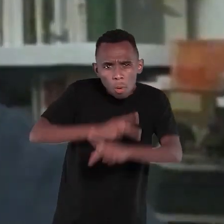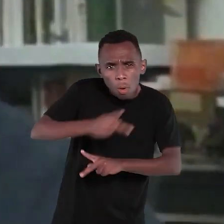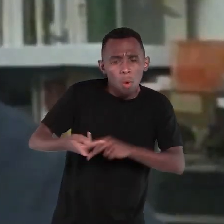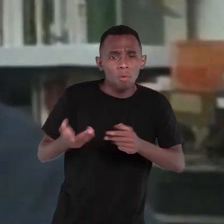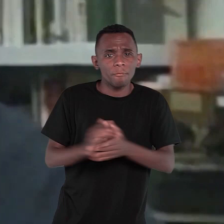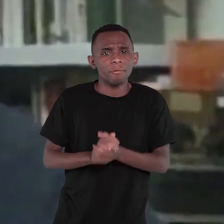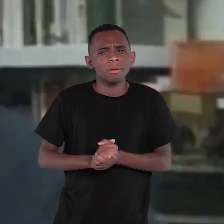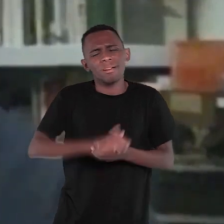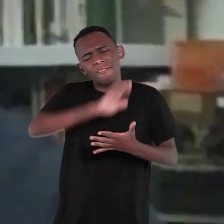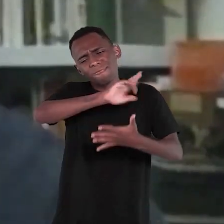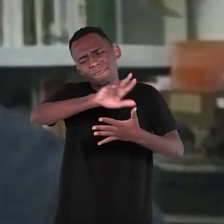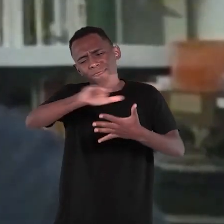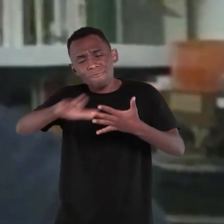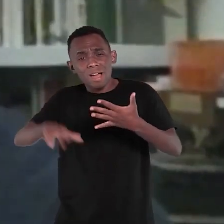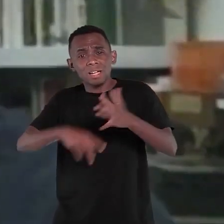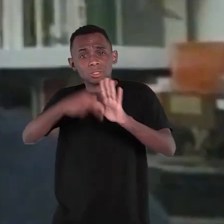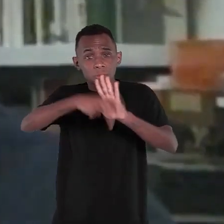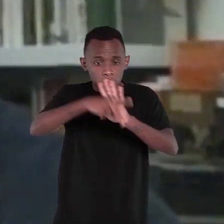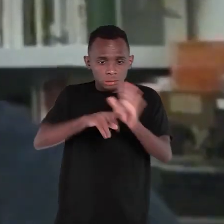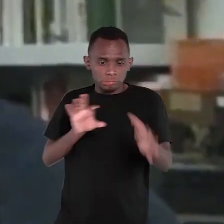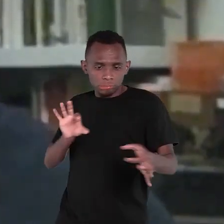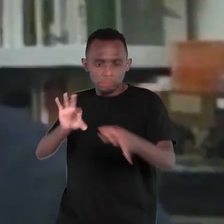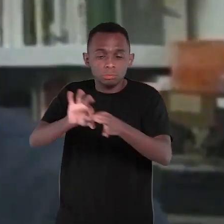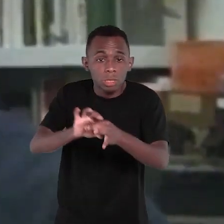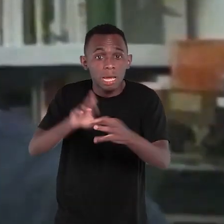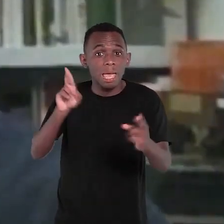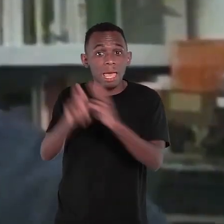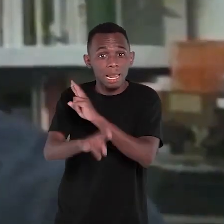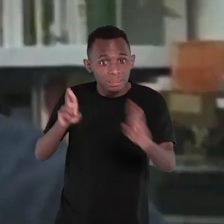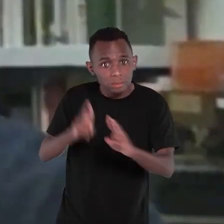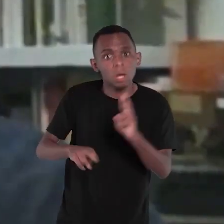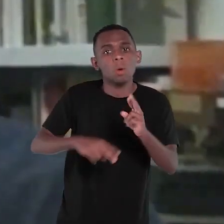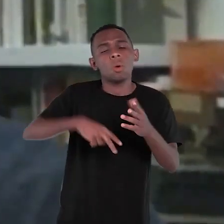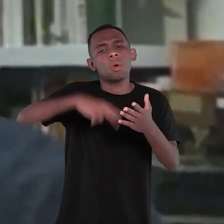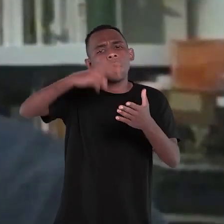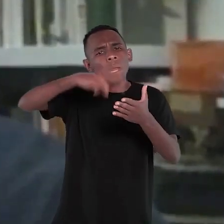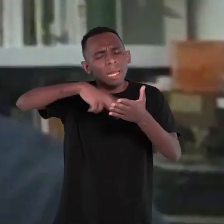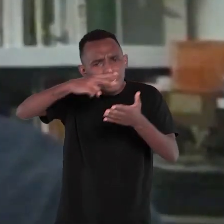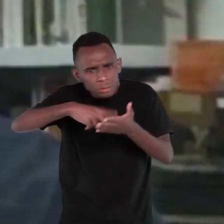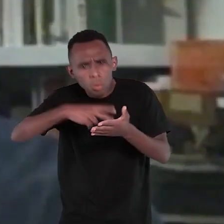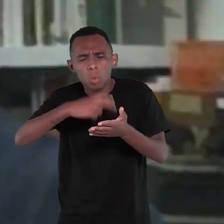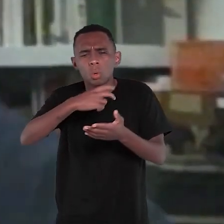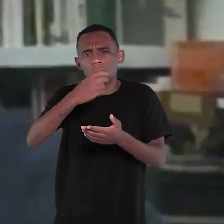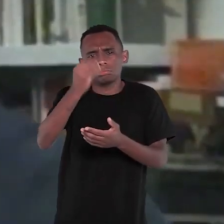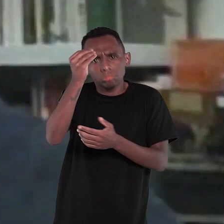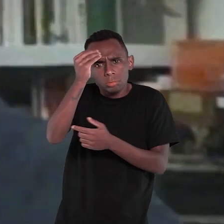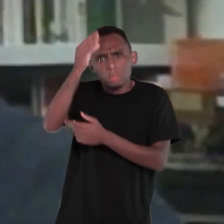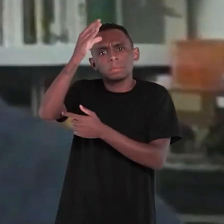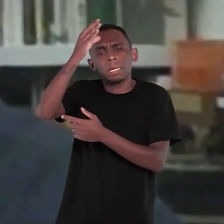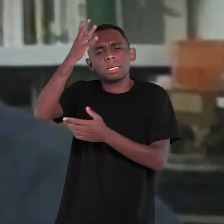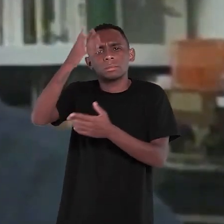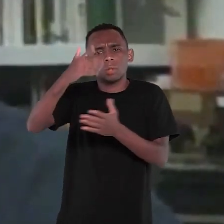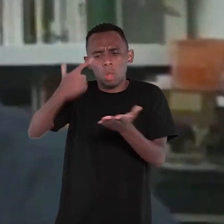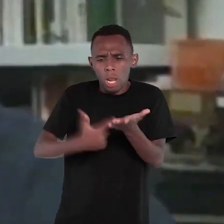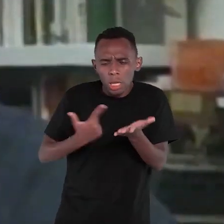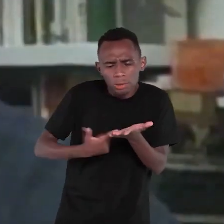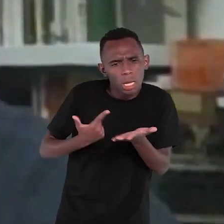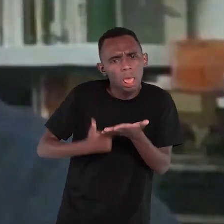em vários projetos ligados à questão da biblioteca, da leitura, da literatura e do conhecimento,